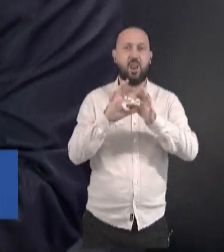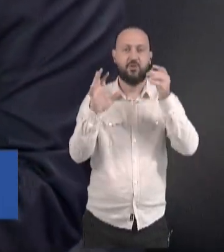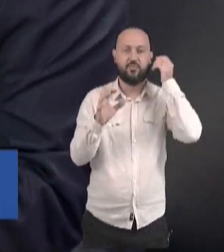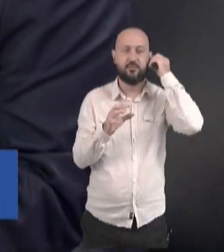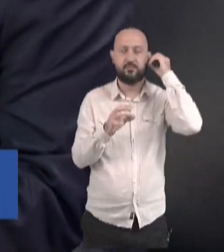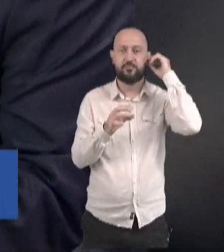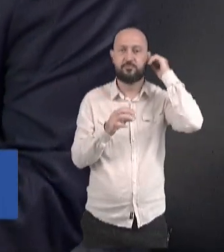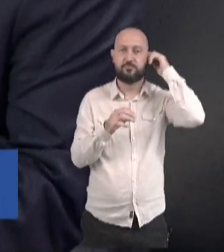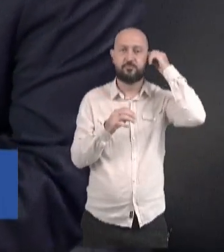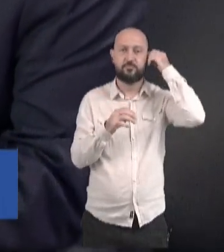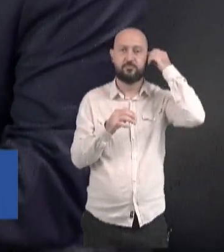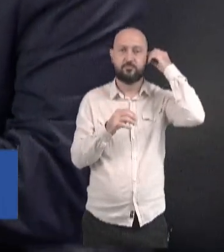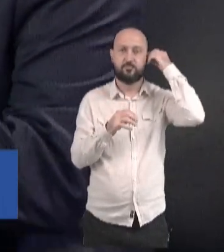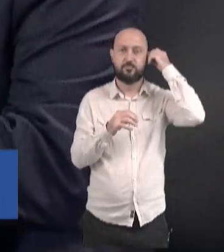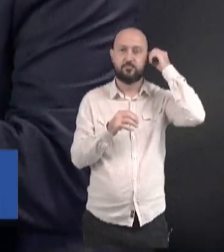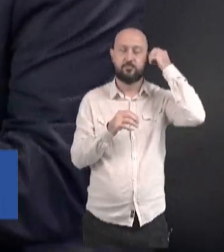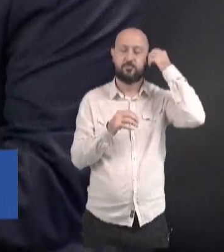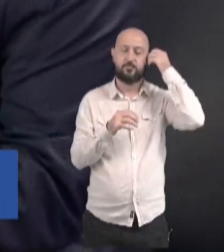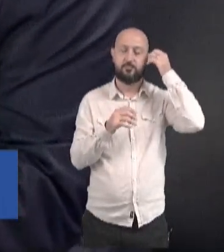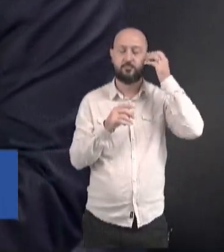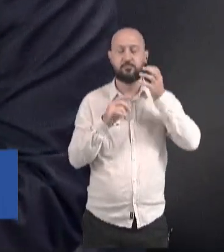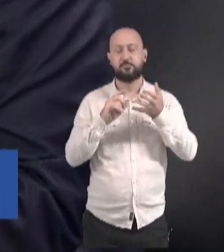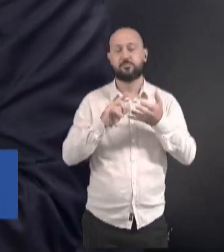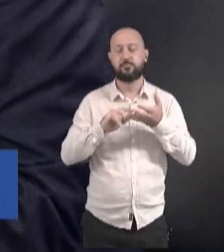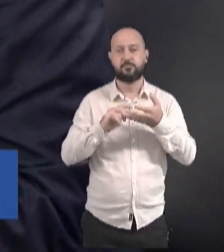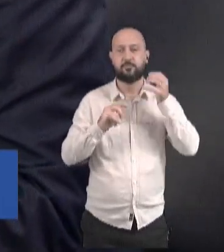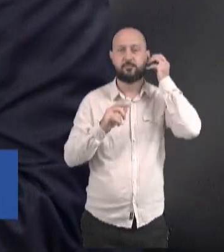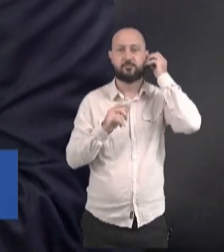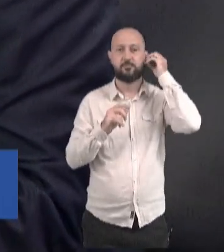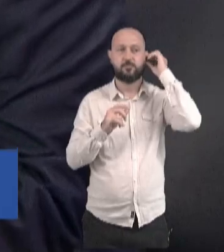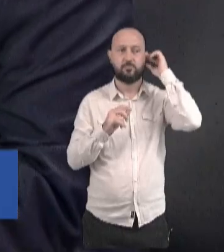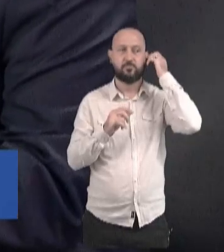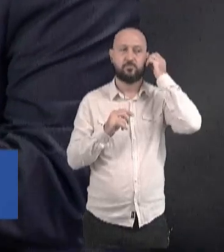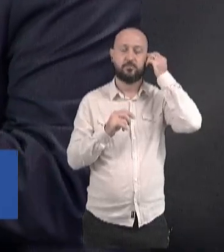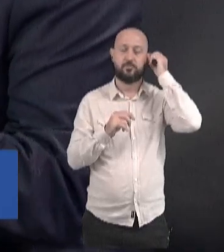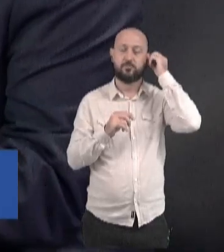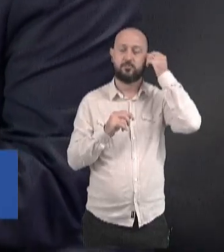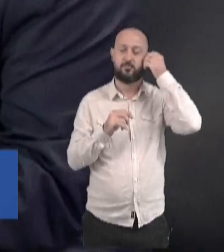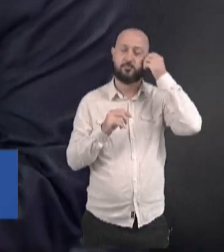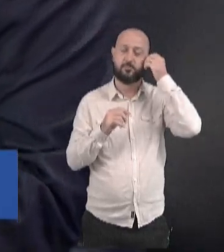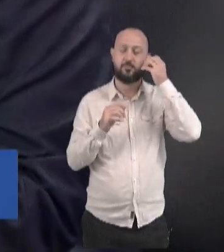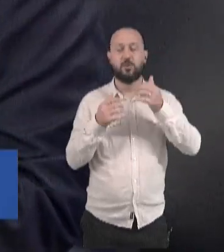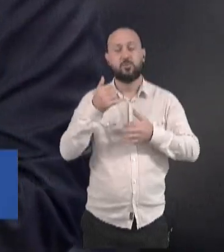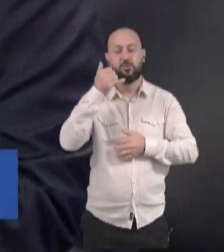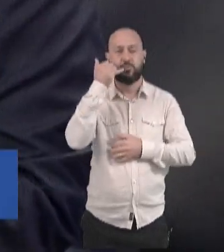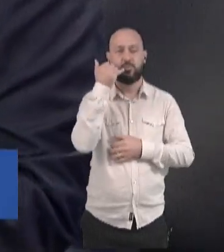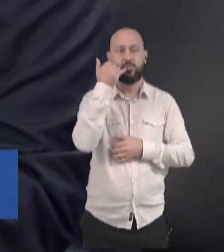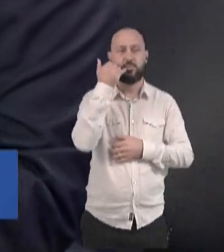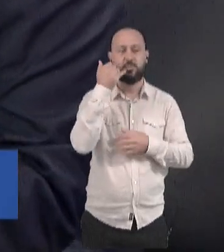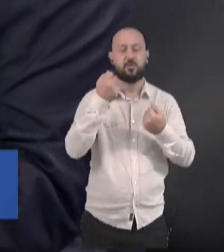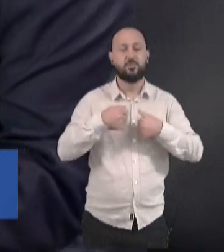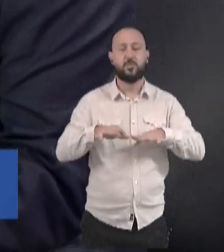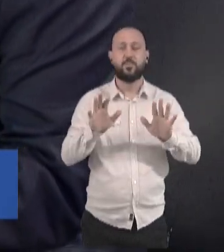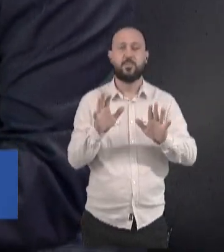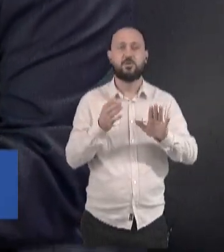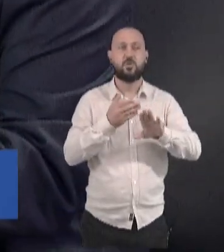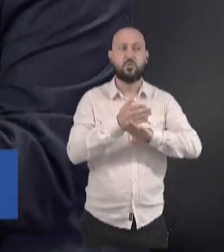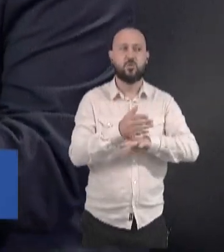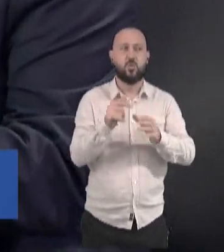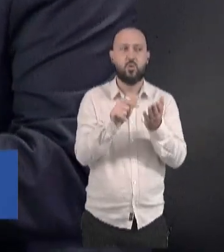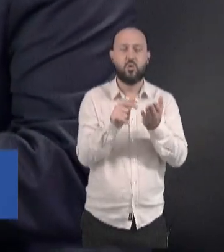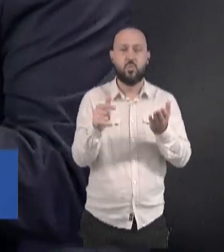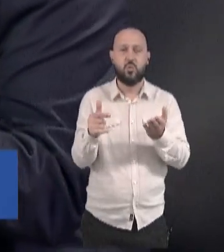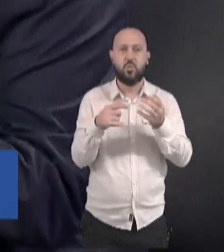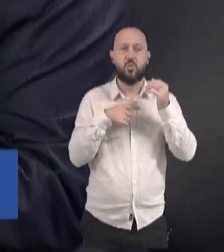livre, né? Por N canais, né? No celular, não precisa ir numa banca,